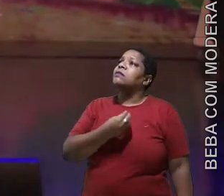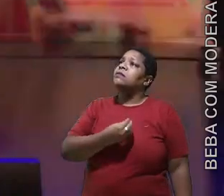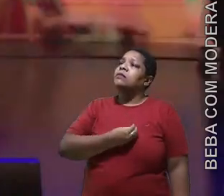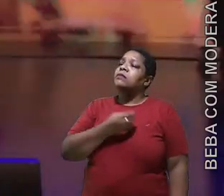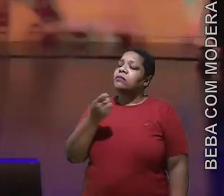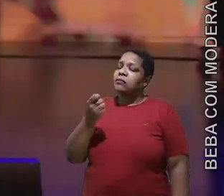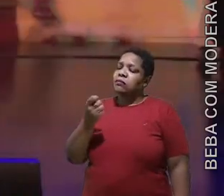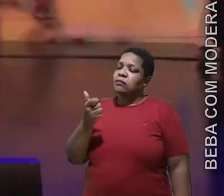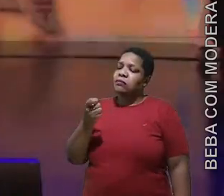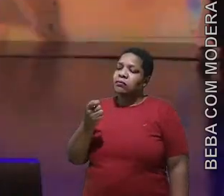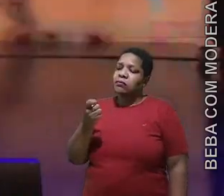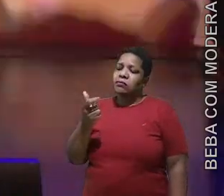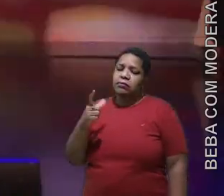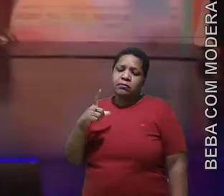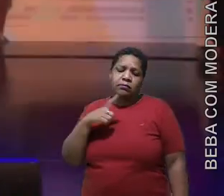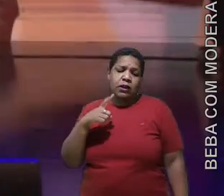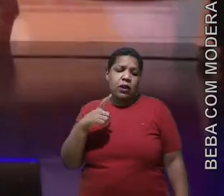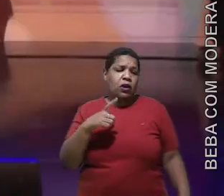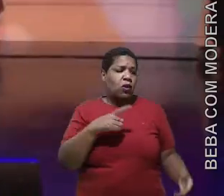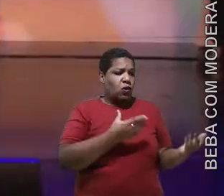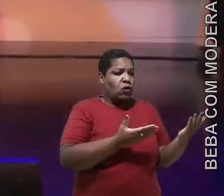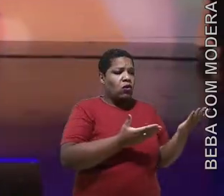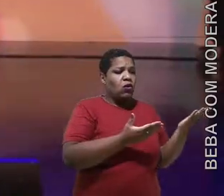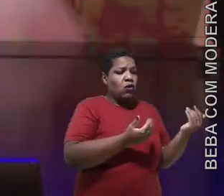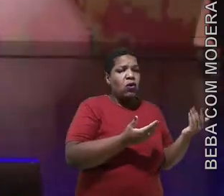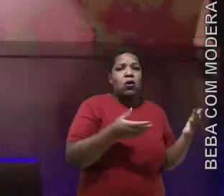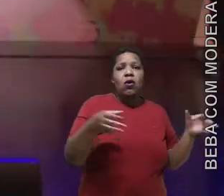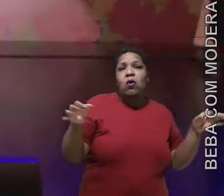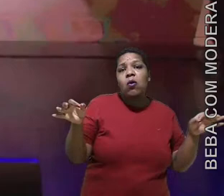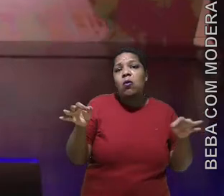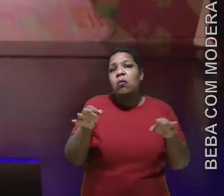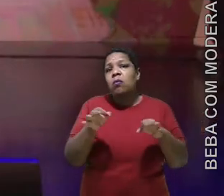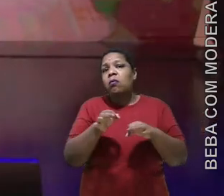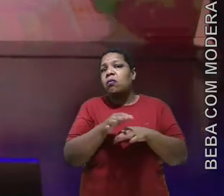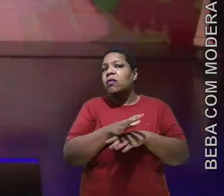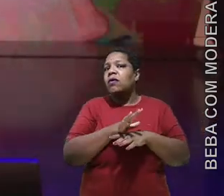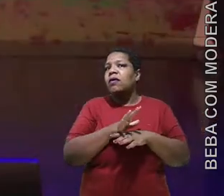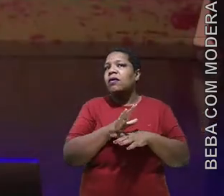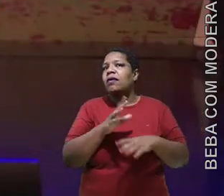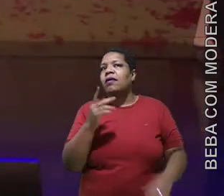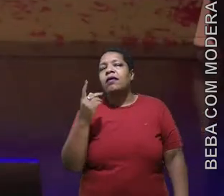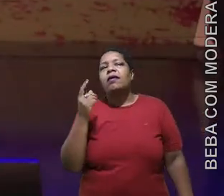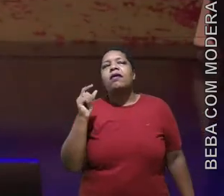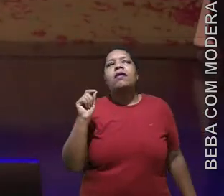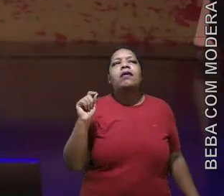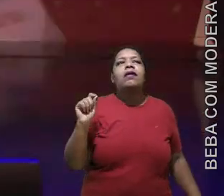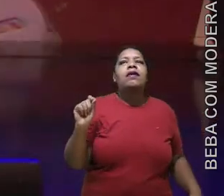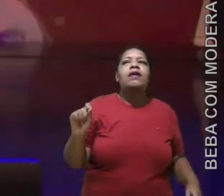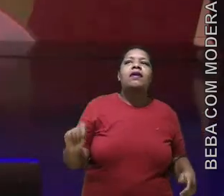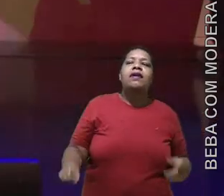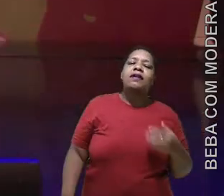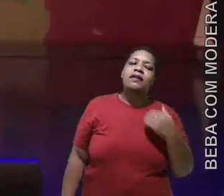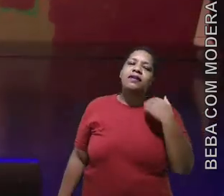achou nada quase pronta passar pa mim